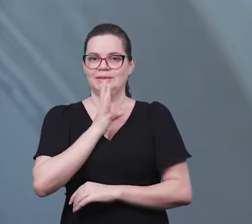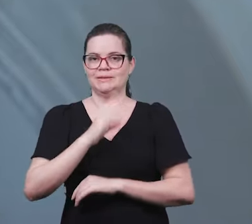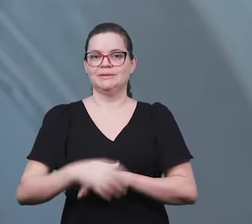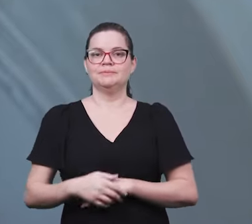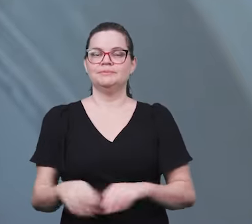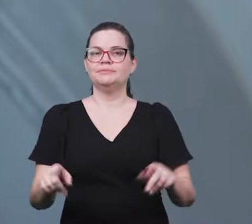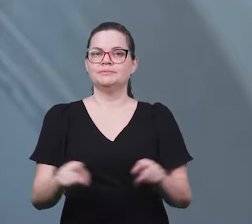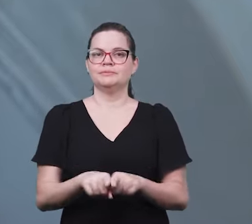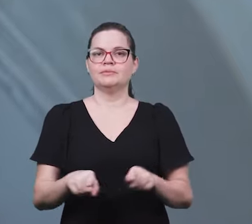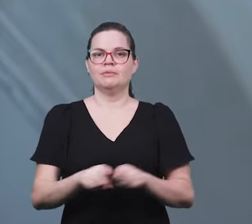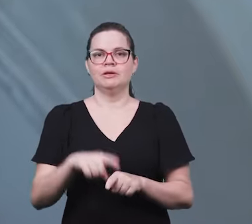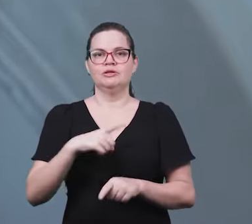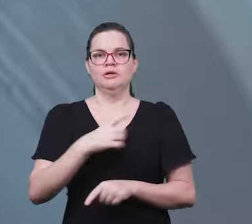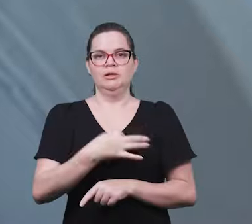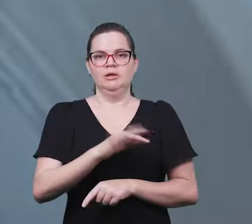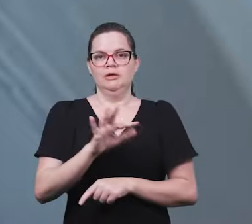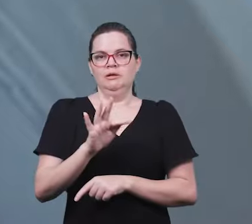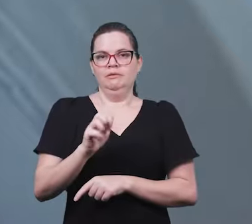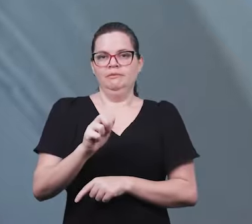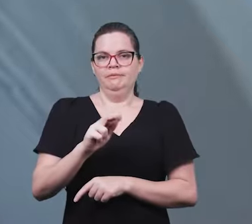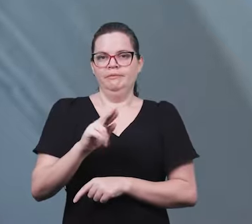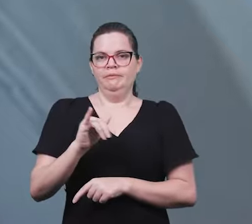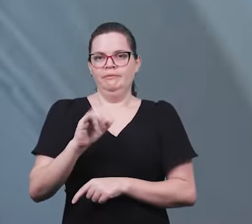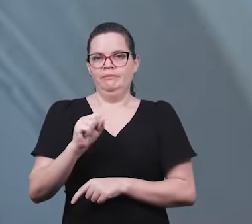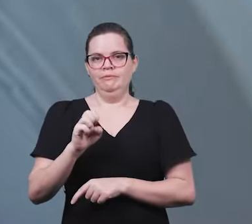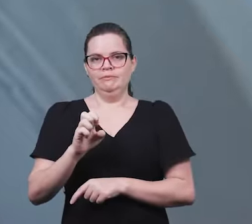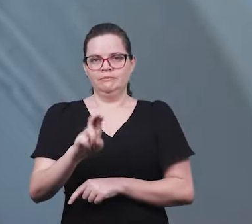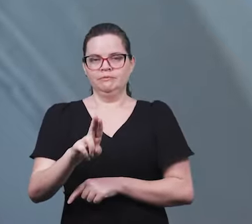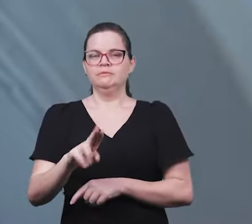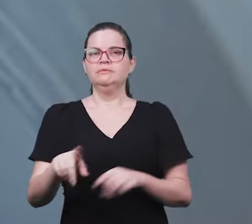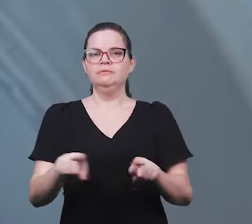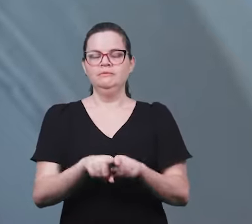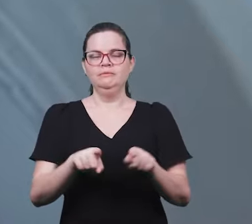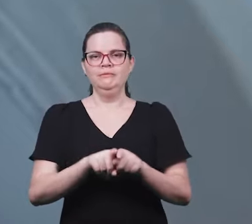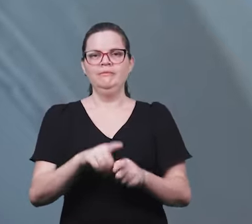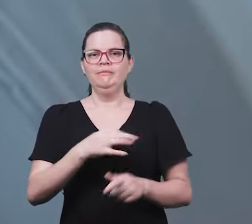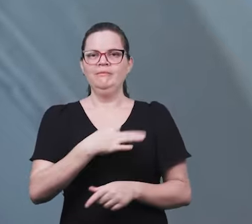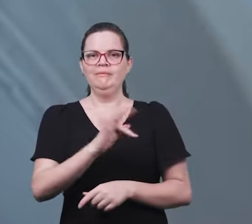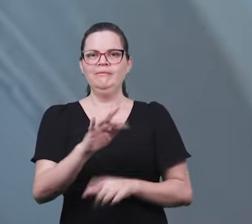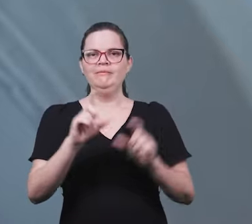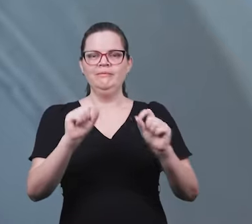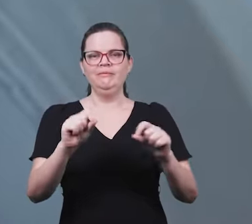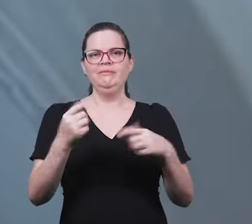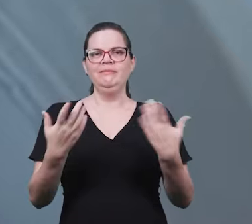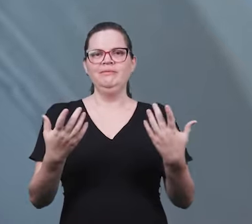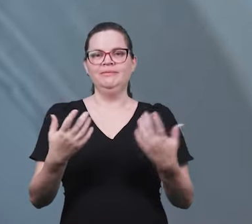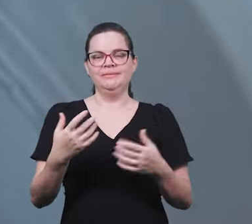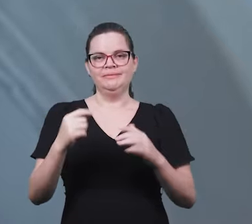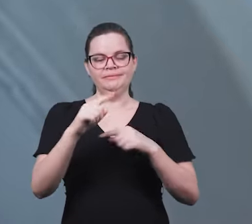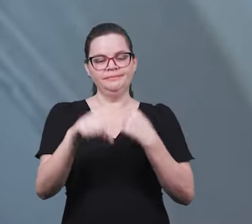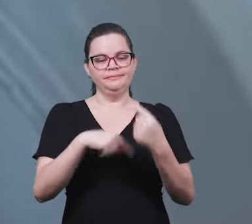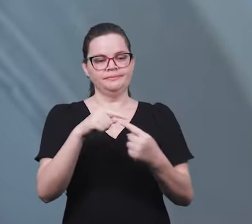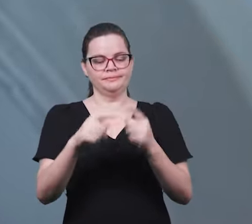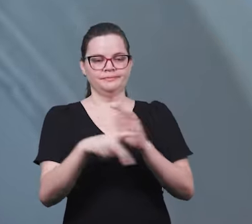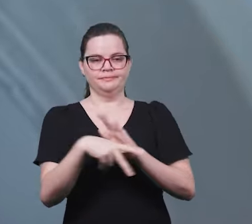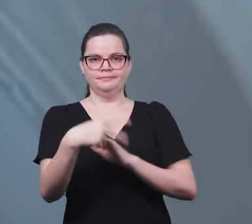existia um fariseado que estava aplicando aquilo que eram os seus